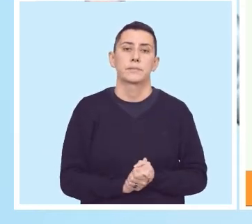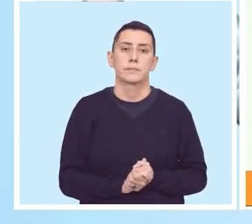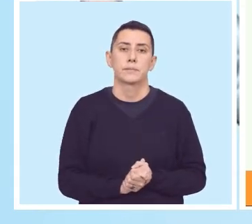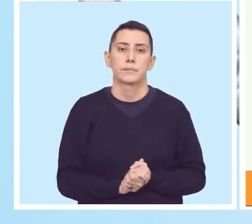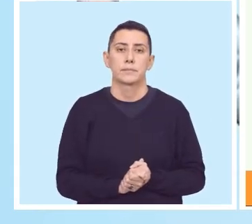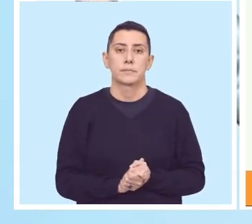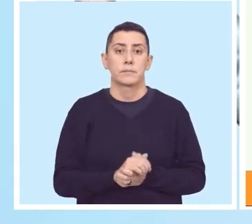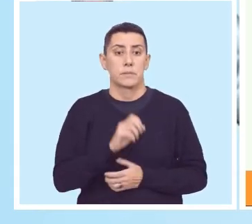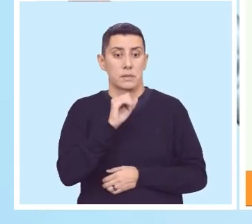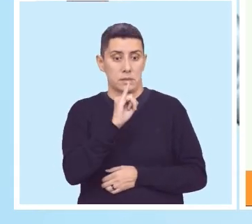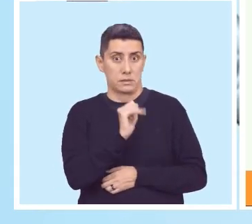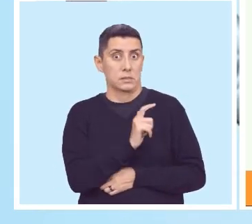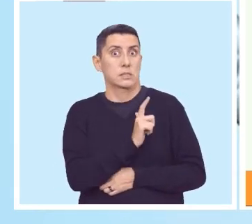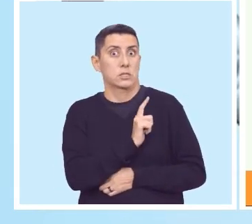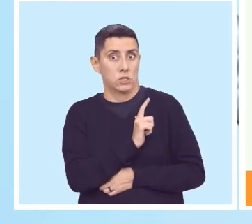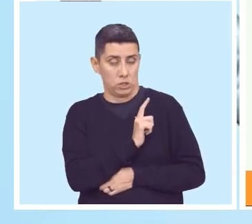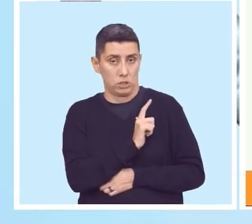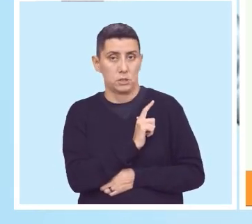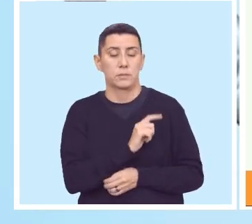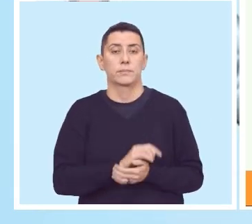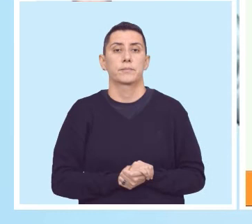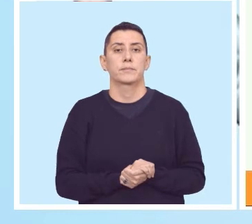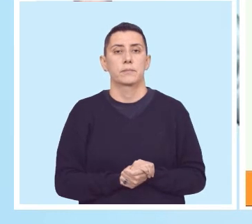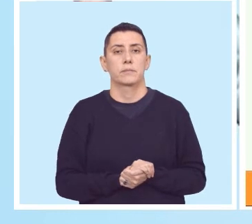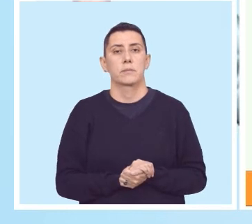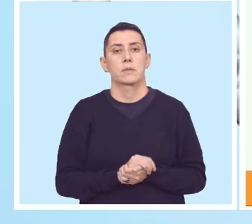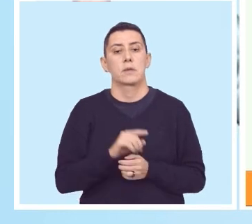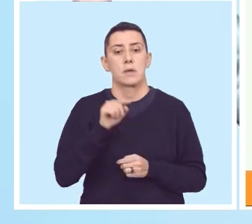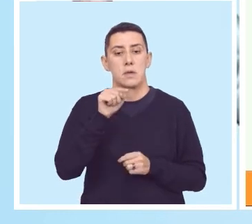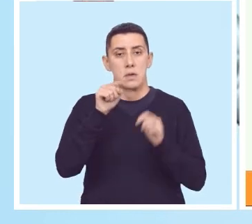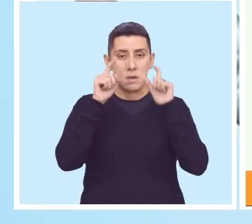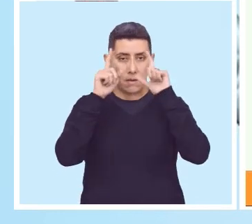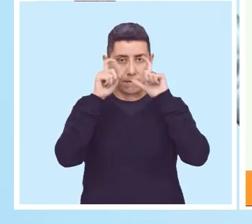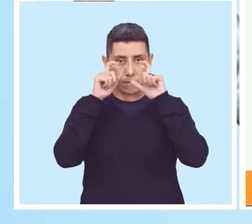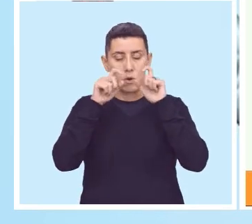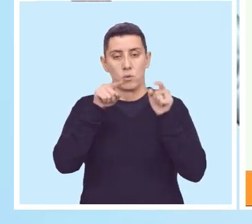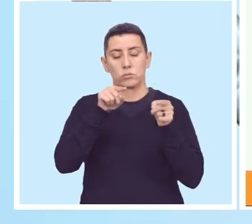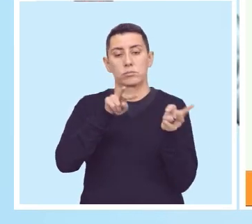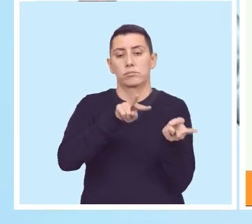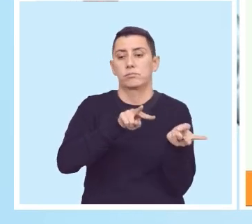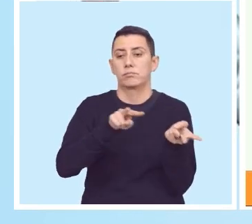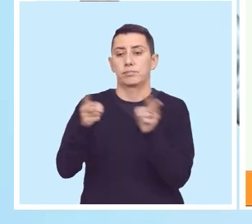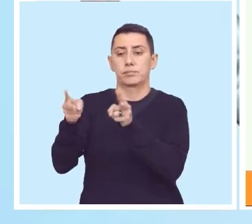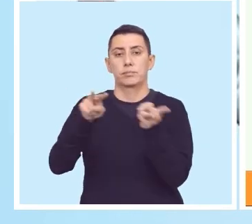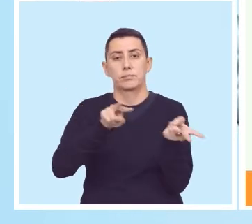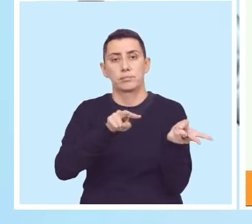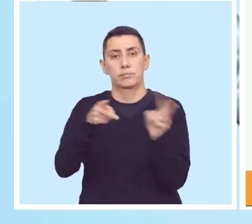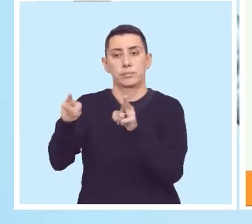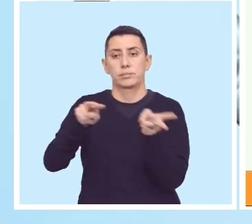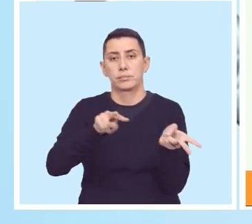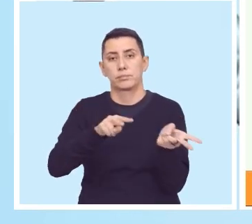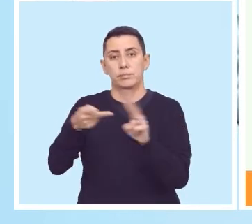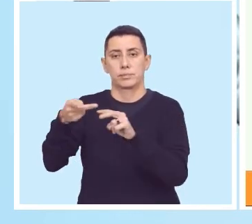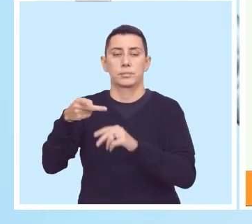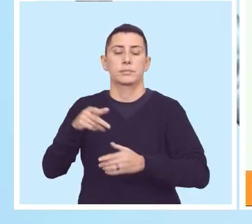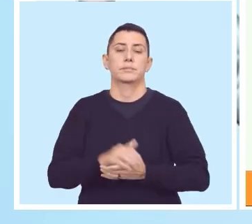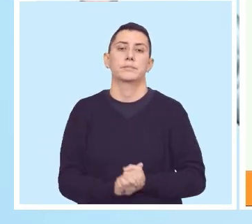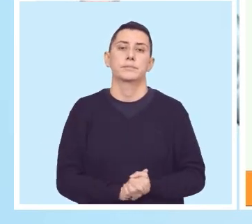Se existirem, tais imagens elas são transferidas para o diretório